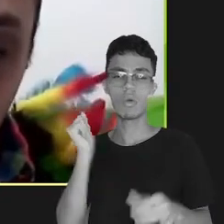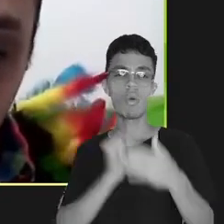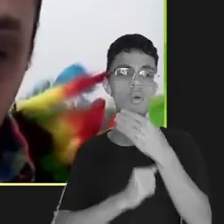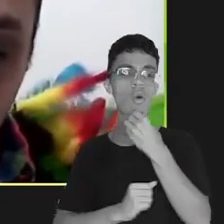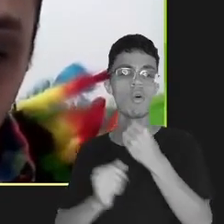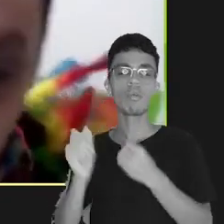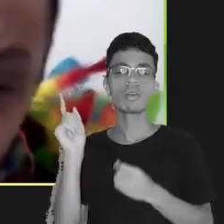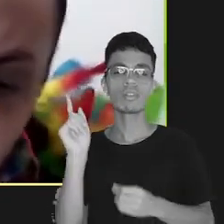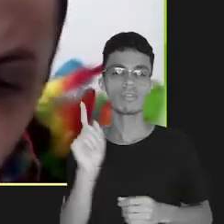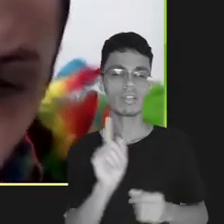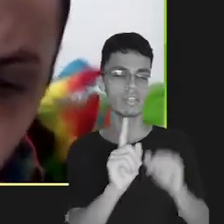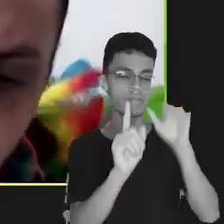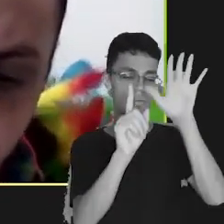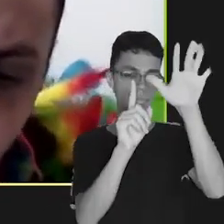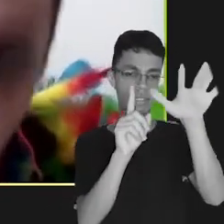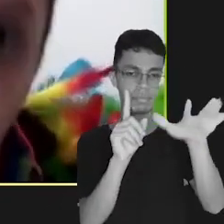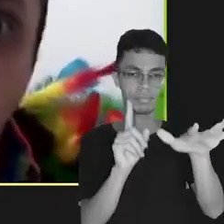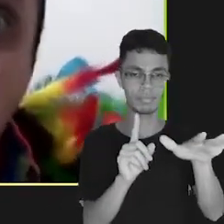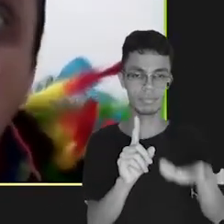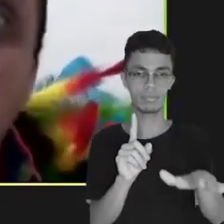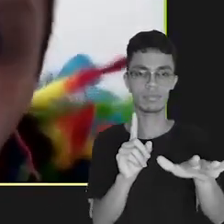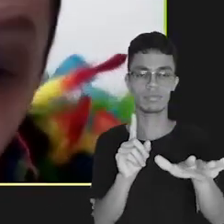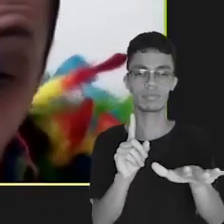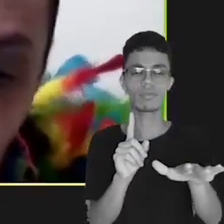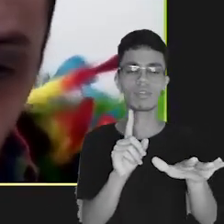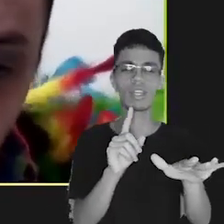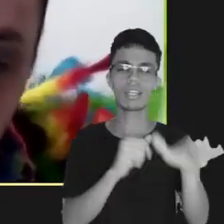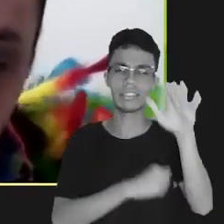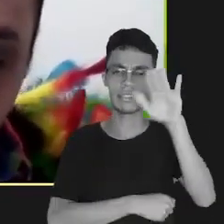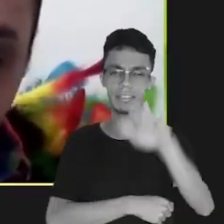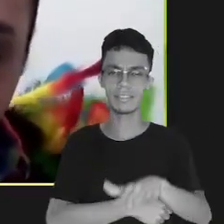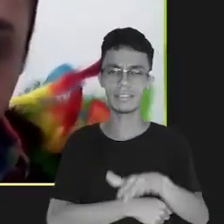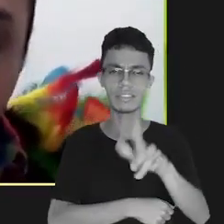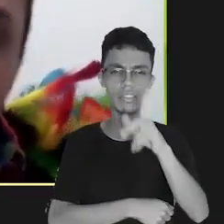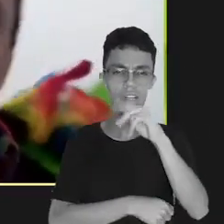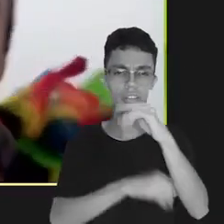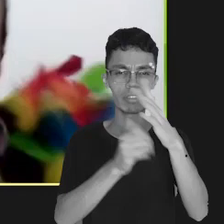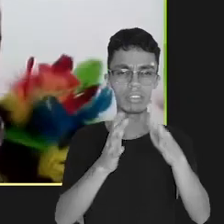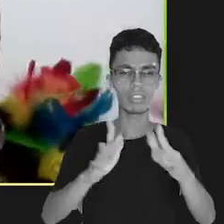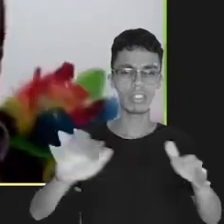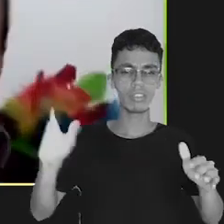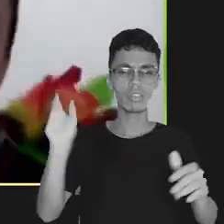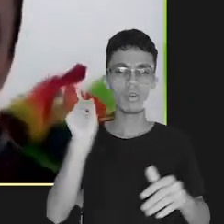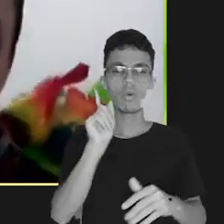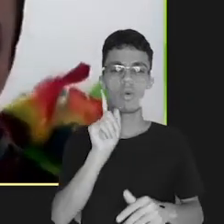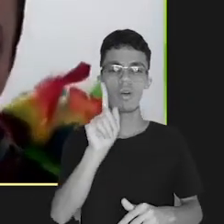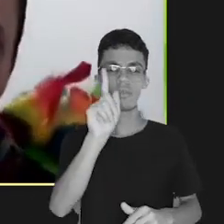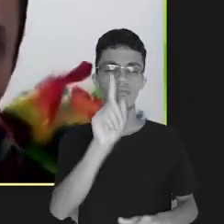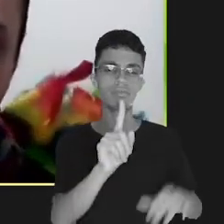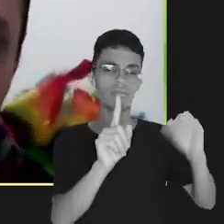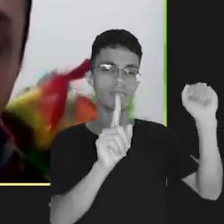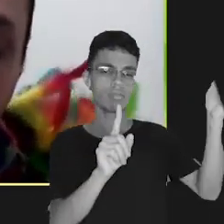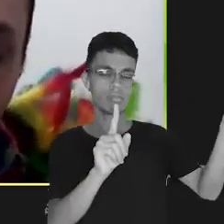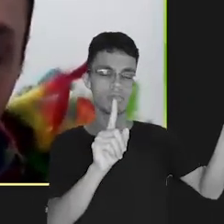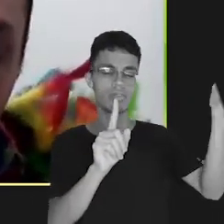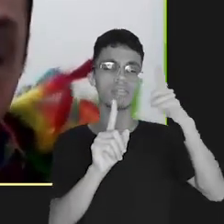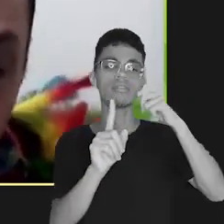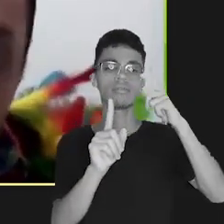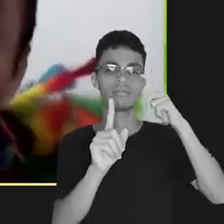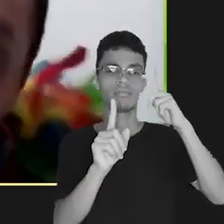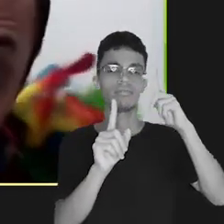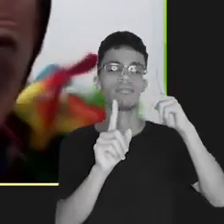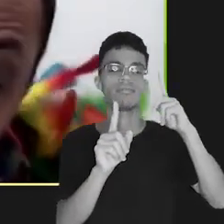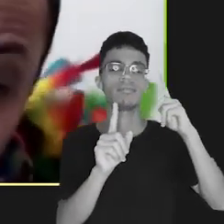mãos e nesse instante, dessa tarde de águas, fez-se o sol, tênue,